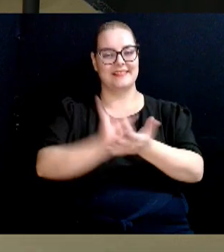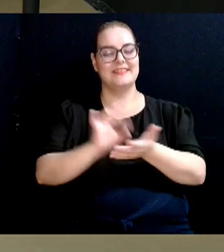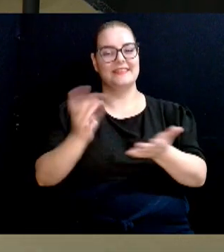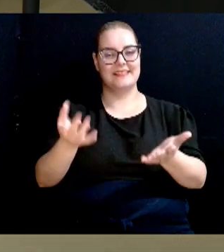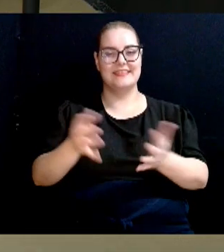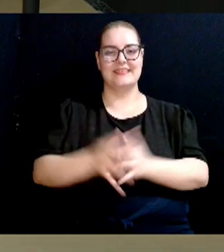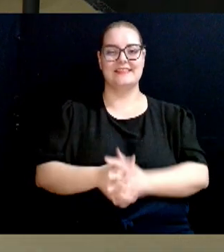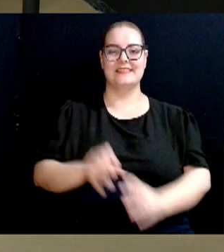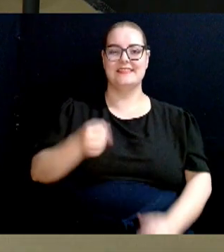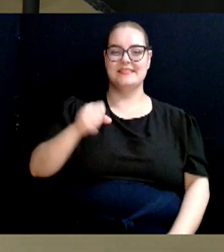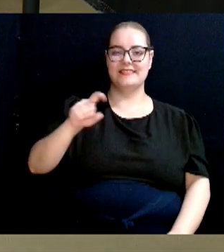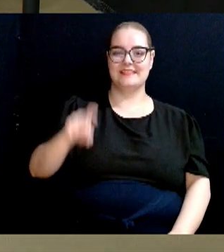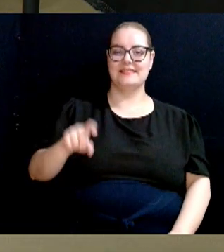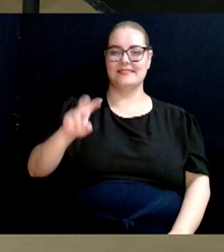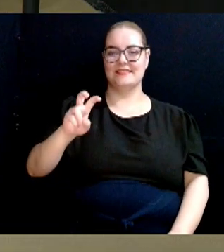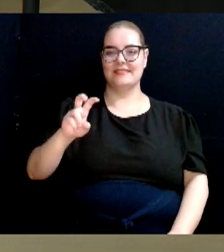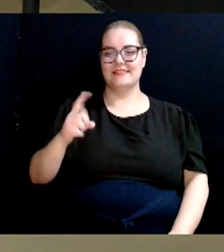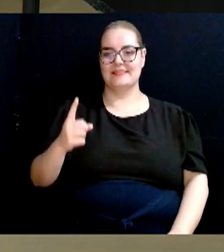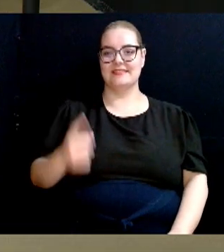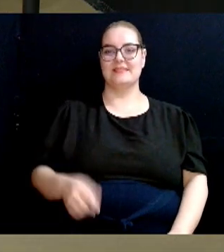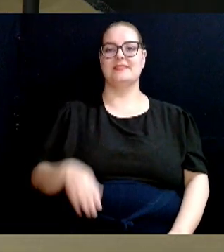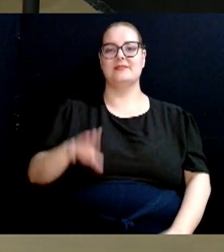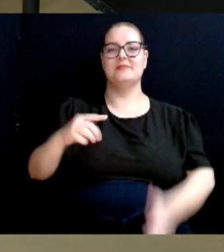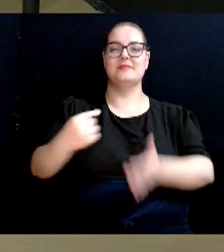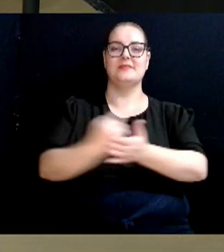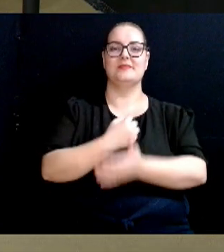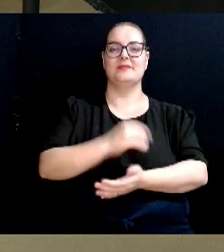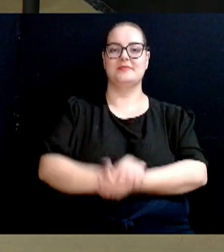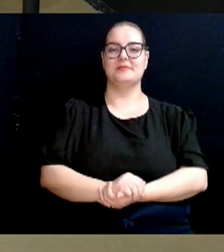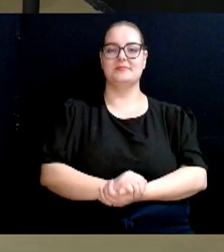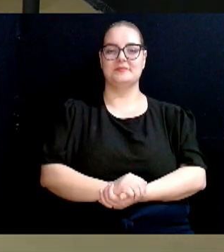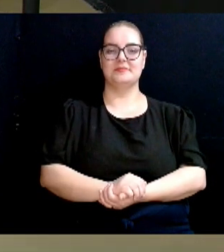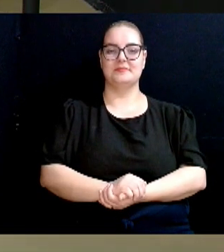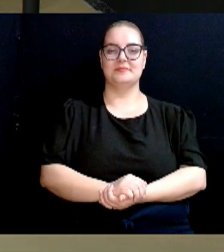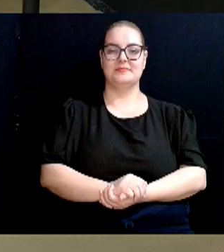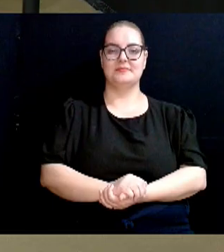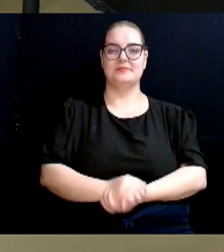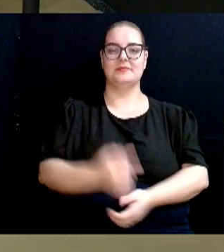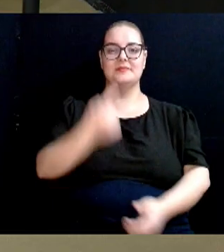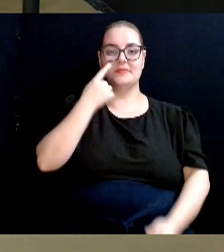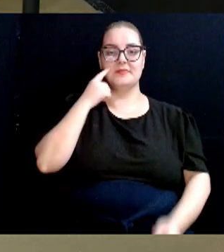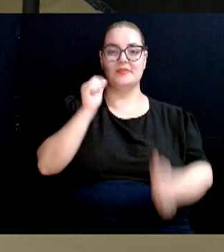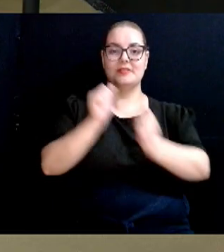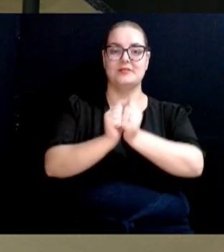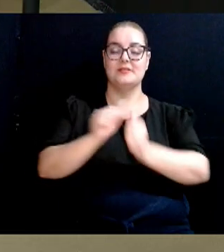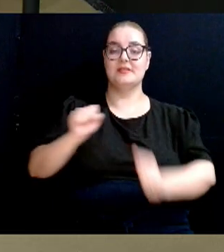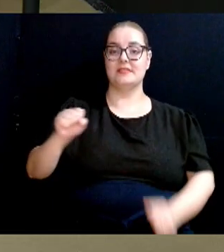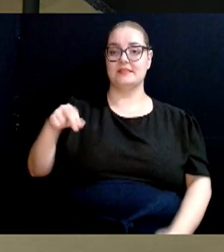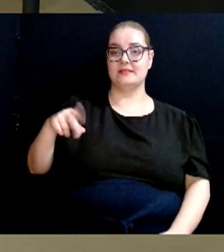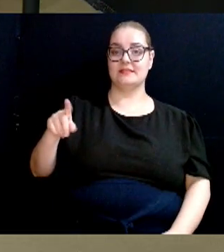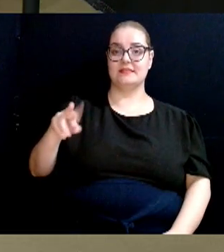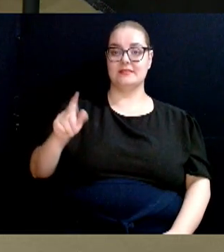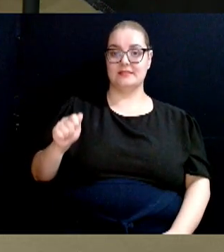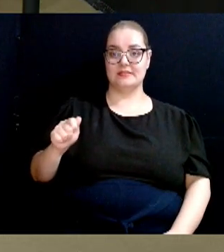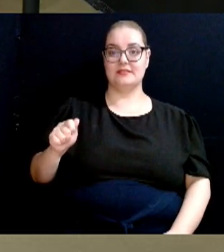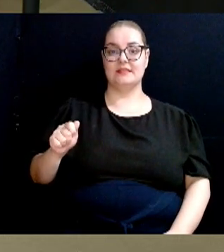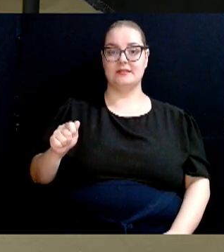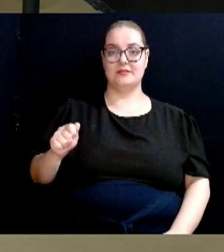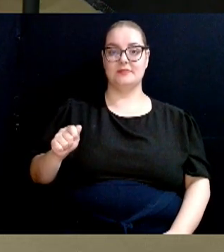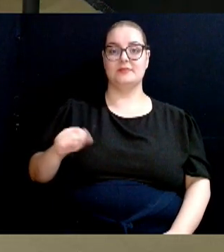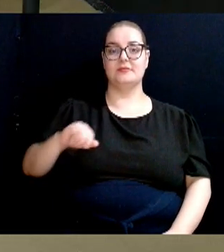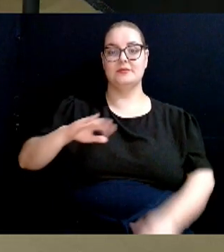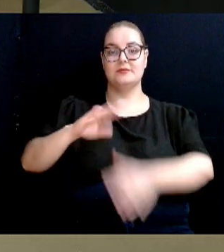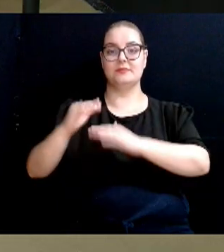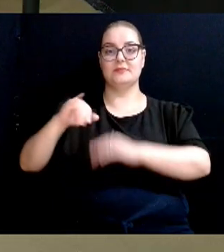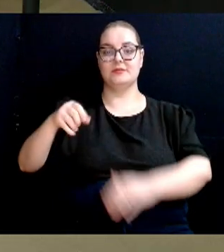8h51, mais uma pergunta para a gente. Na tela, produção, por favor. Vamos ver quem é que está conosco. A Sandra Regina, do Jardim São Vicente, tenho